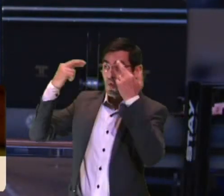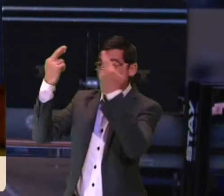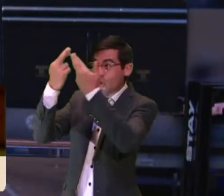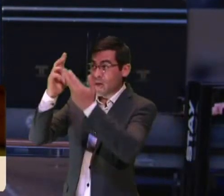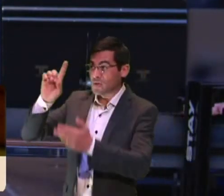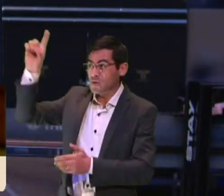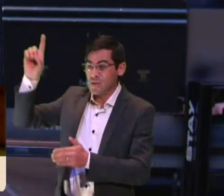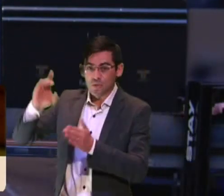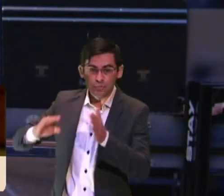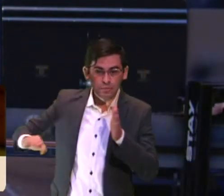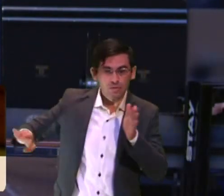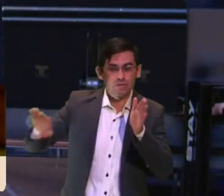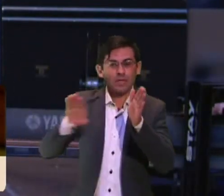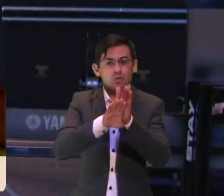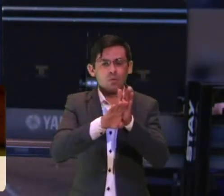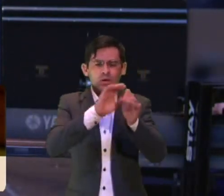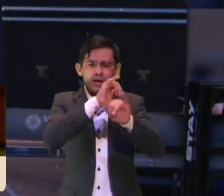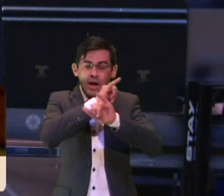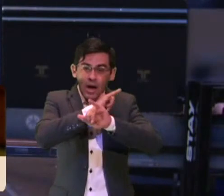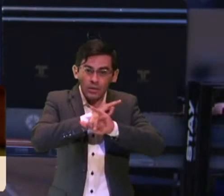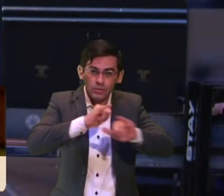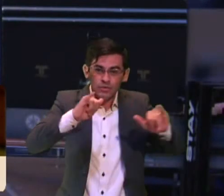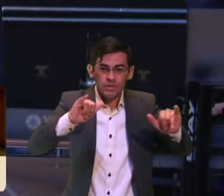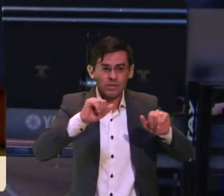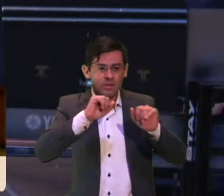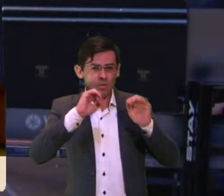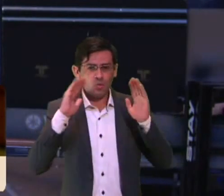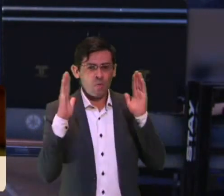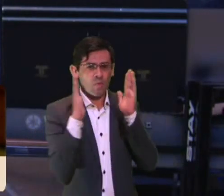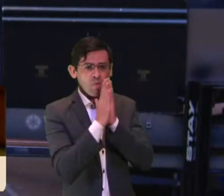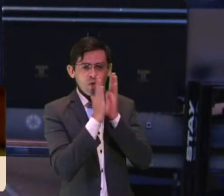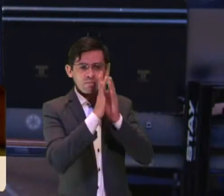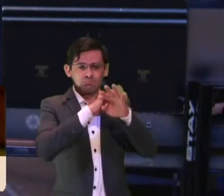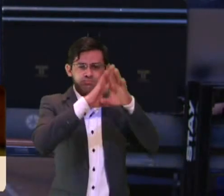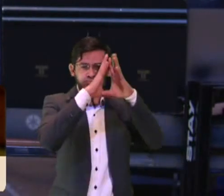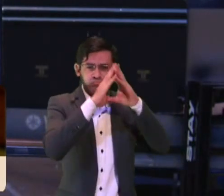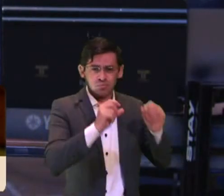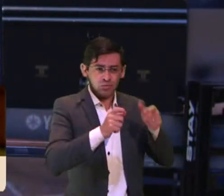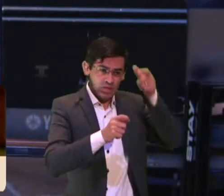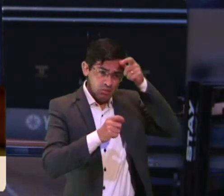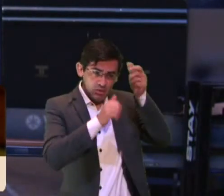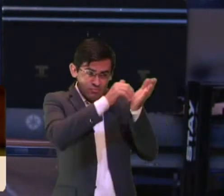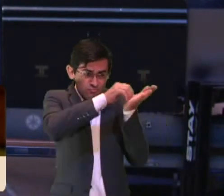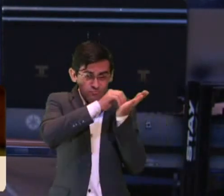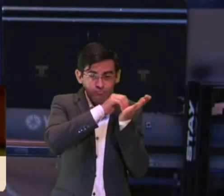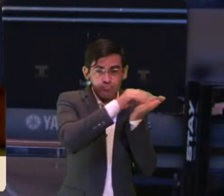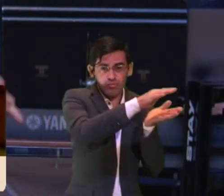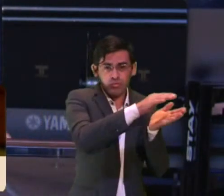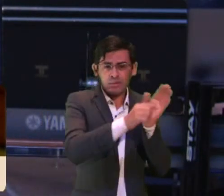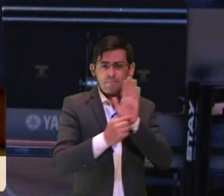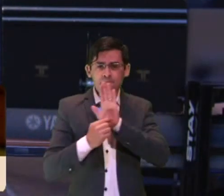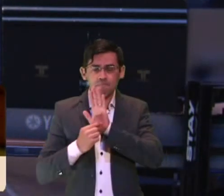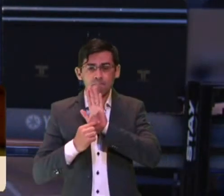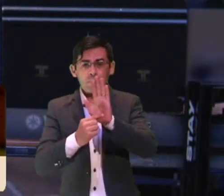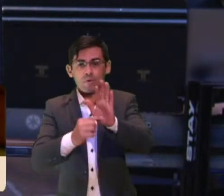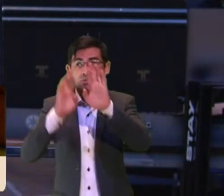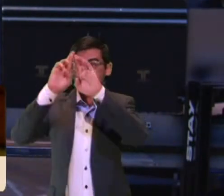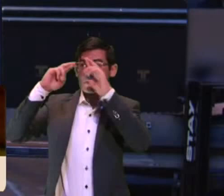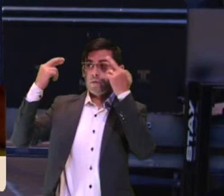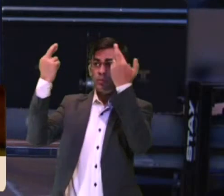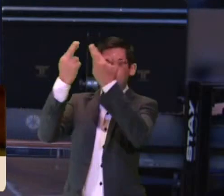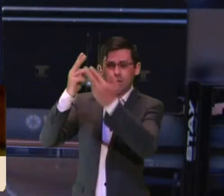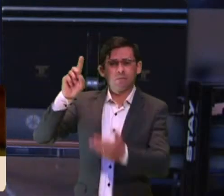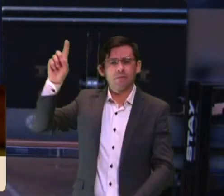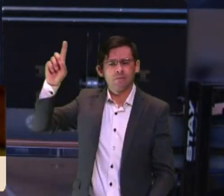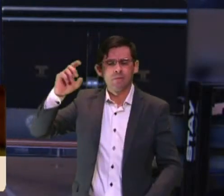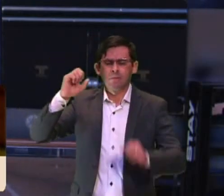O reino de Deus chegou. Anunciem, curem os doentes, preguem as boas novas, expulsem demônios, sinalizem o reino de Deus.